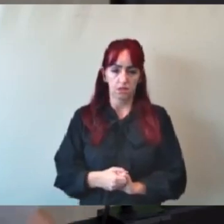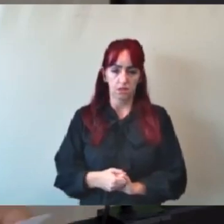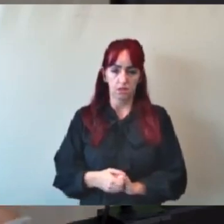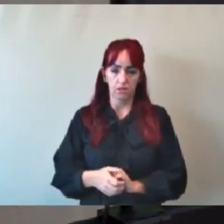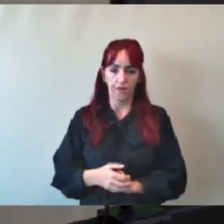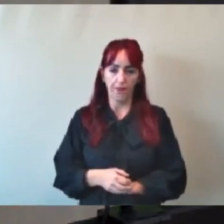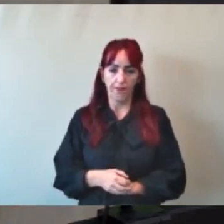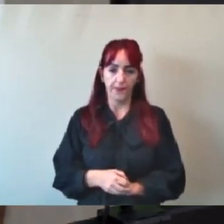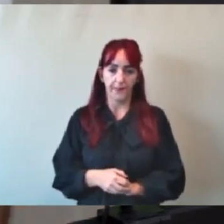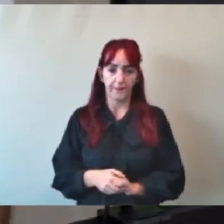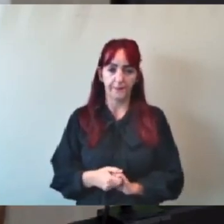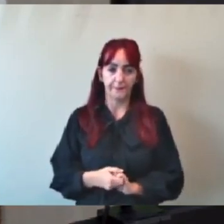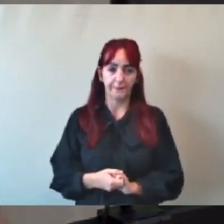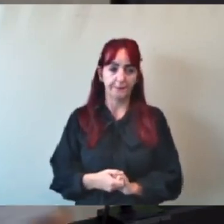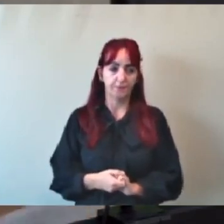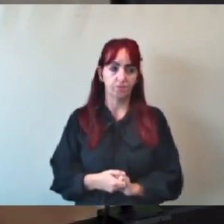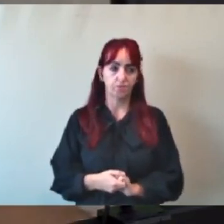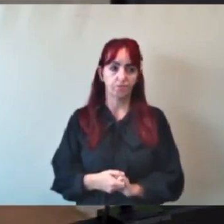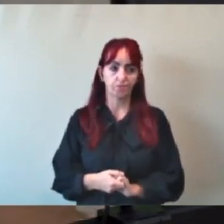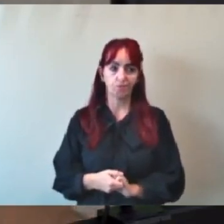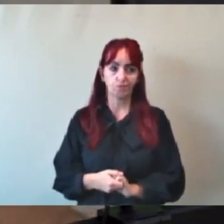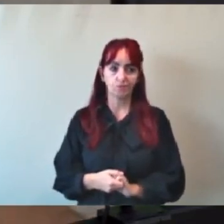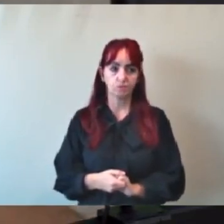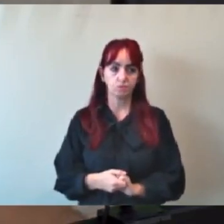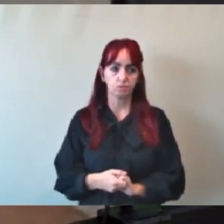Enviar a resposta. Ótimo. Obrigado, viu?